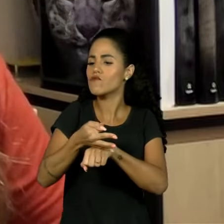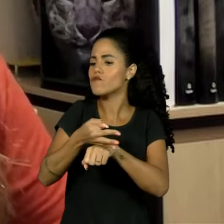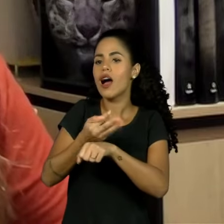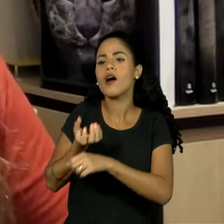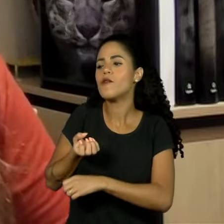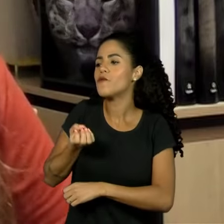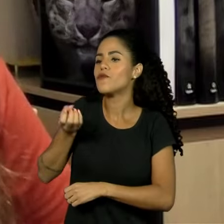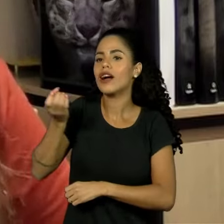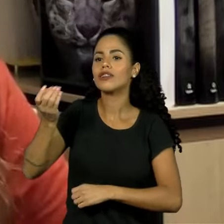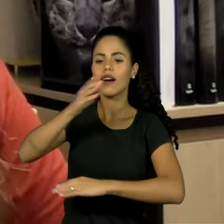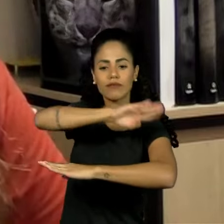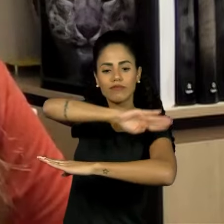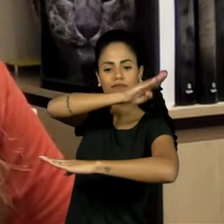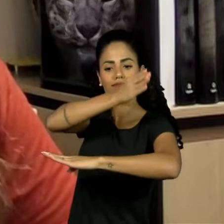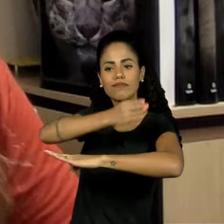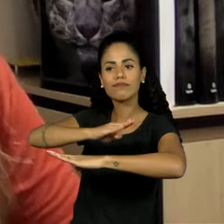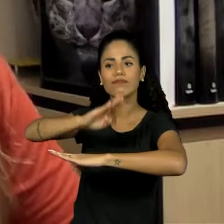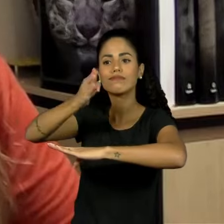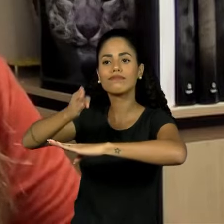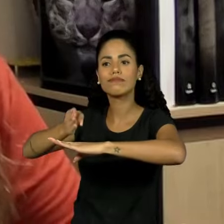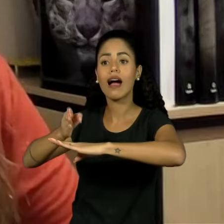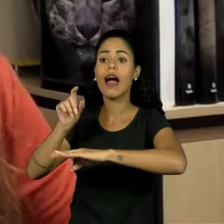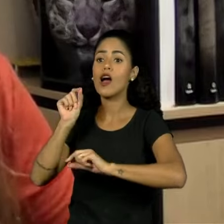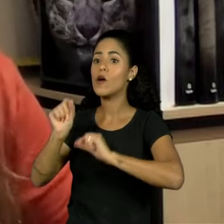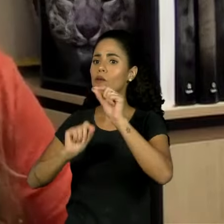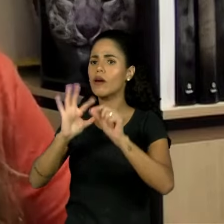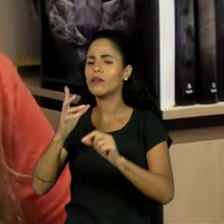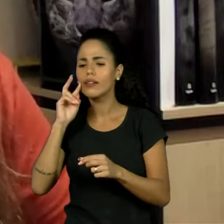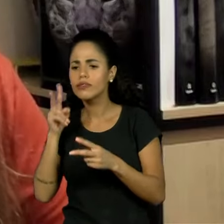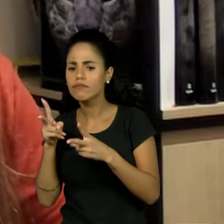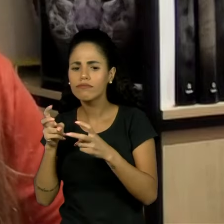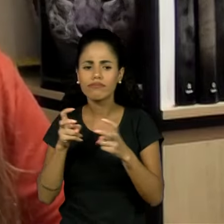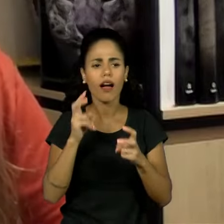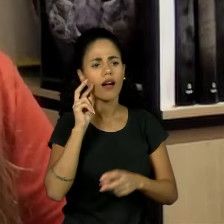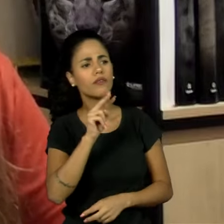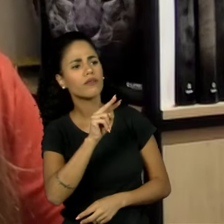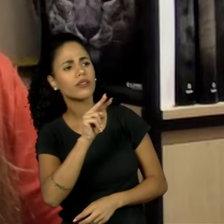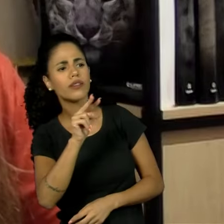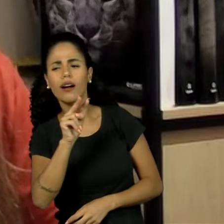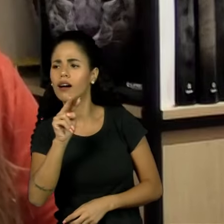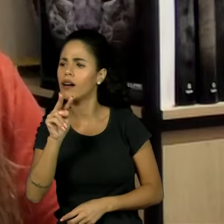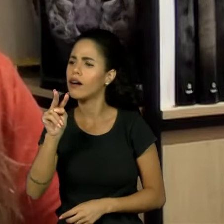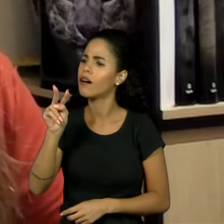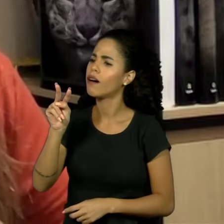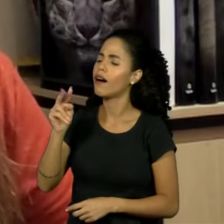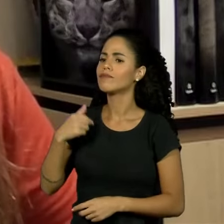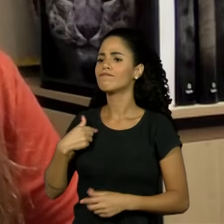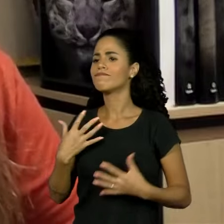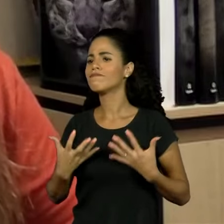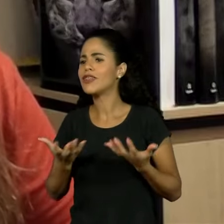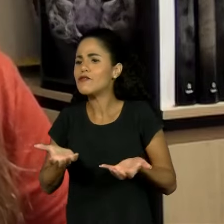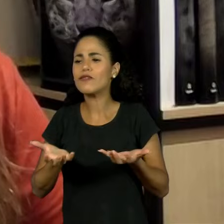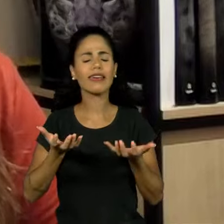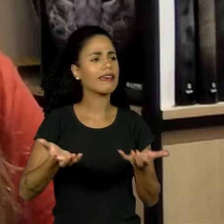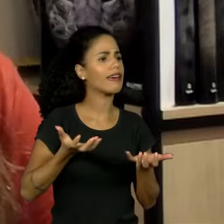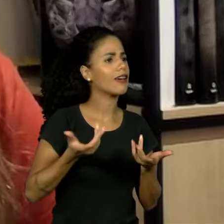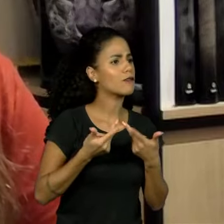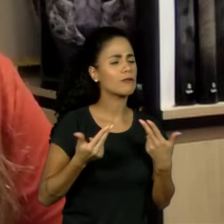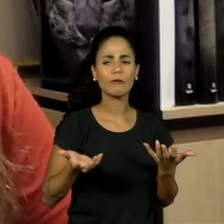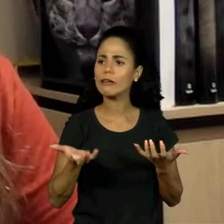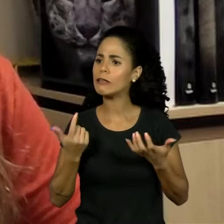montanhas, muitas delas ainda cobertas de floresta. Então eu conseguia ter esse contraste que foi me trazendo um